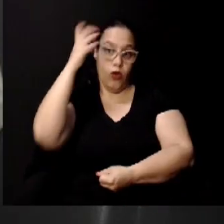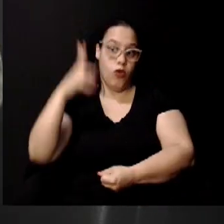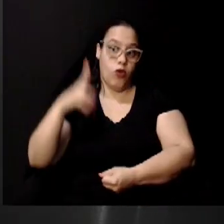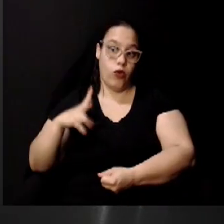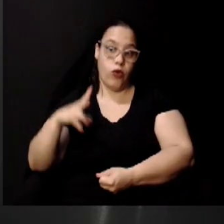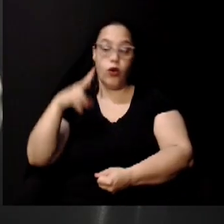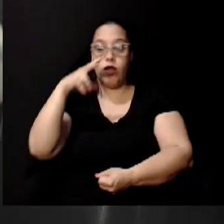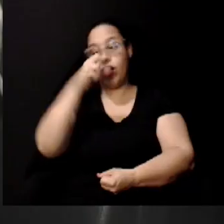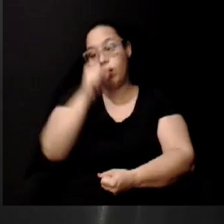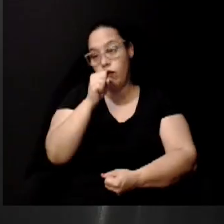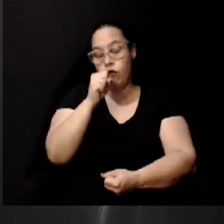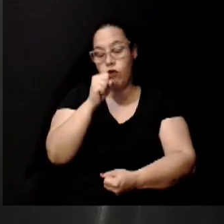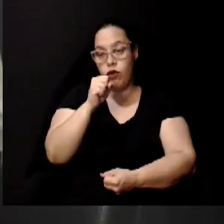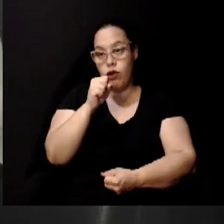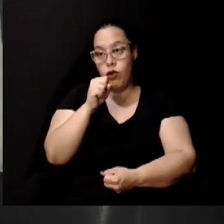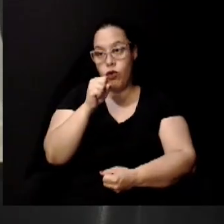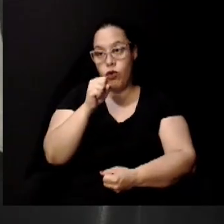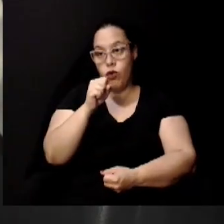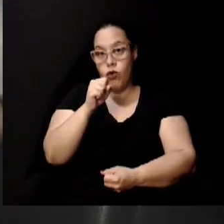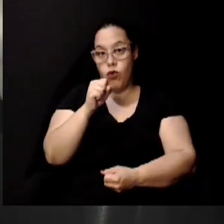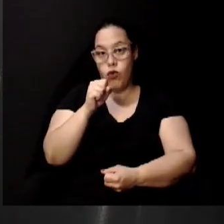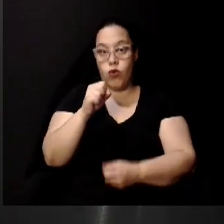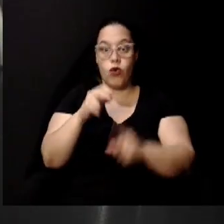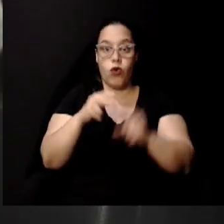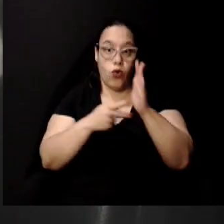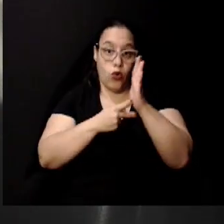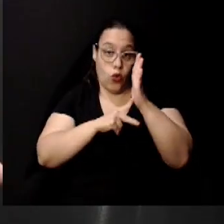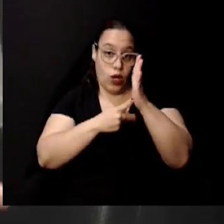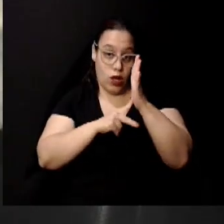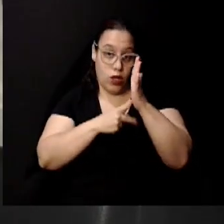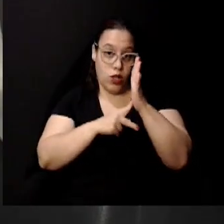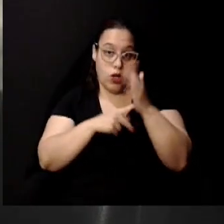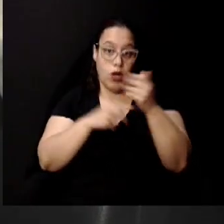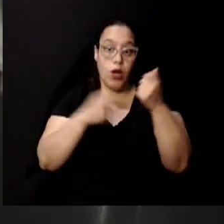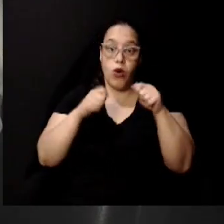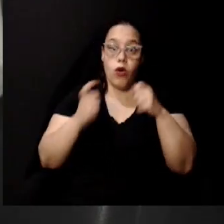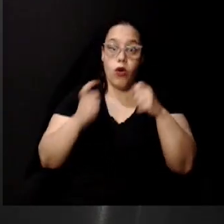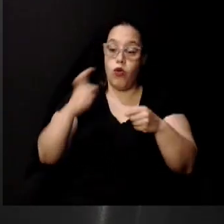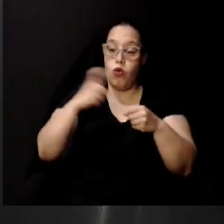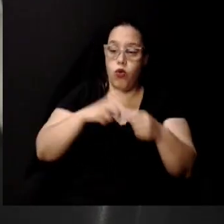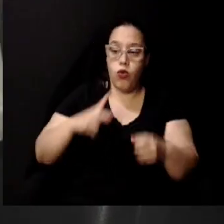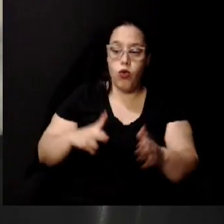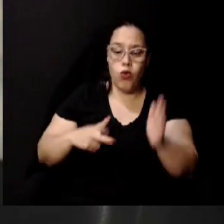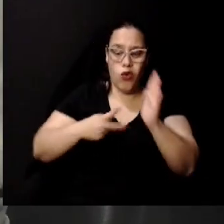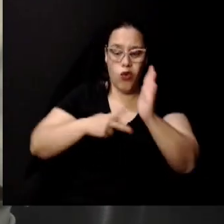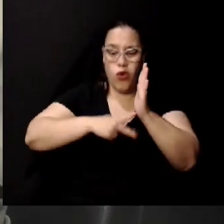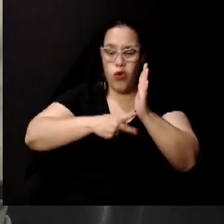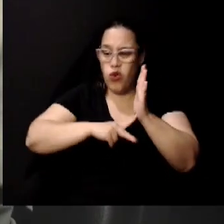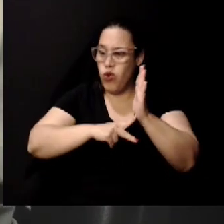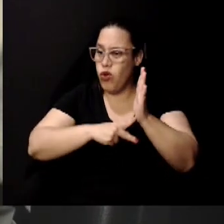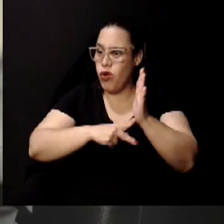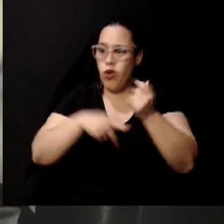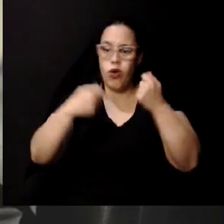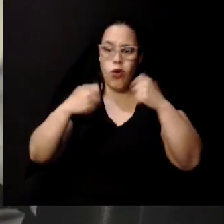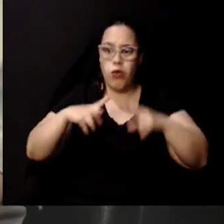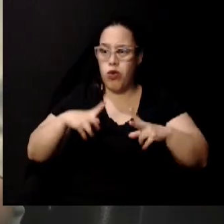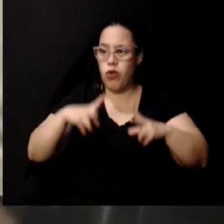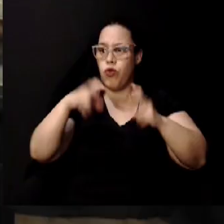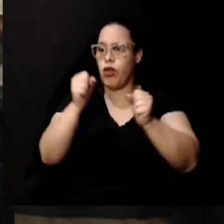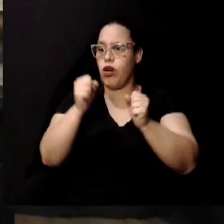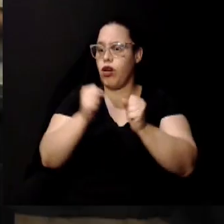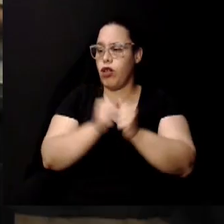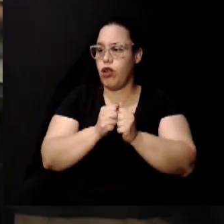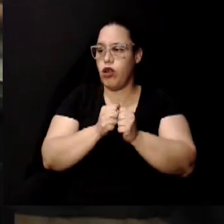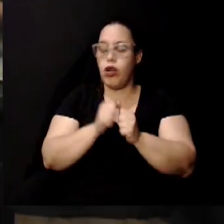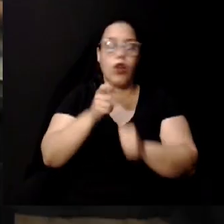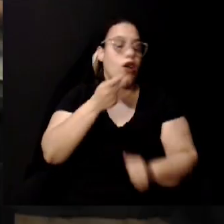das organizações, dos sindicatos, nós precisamos retomar o fortalecimento dos sindicatos, o sindicato precisa ser fortalecido. É isso que eu queria te perguntar,